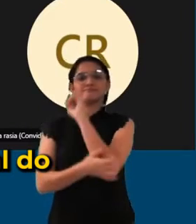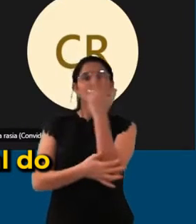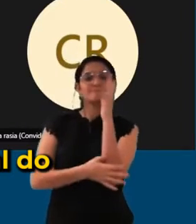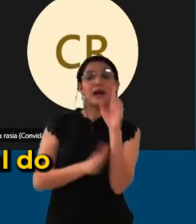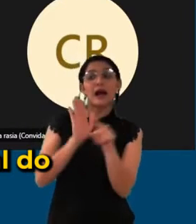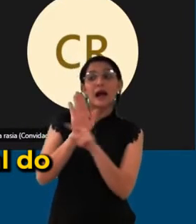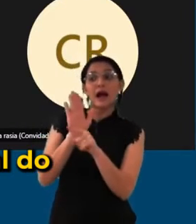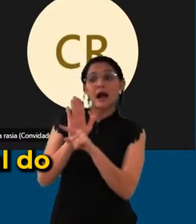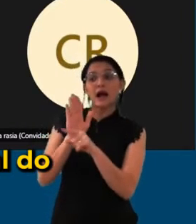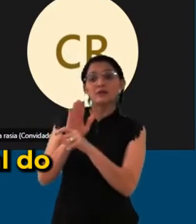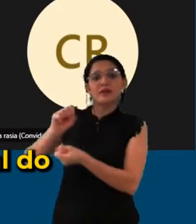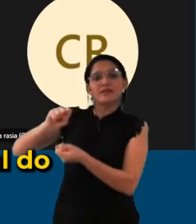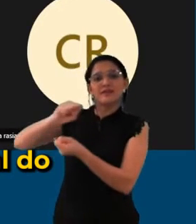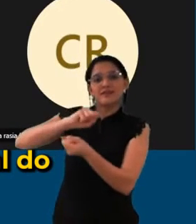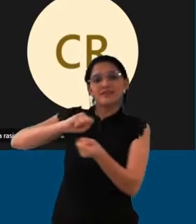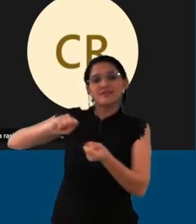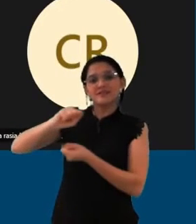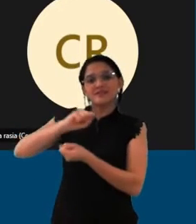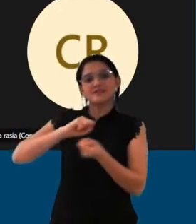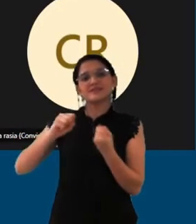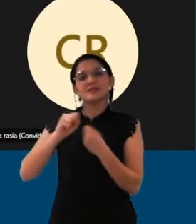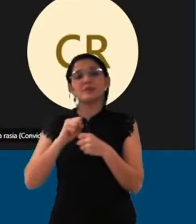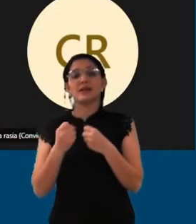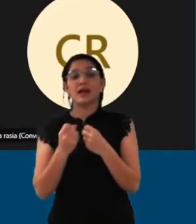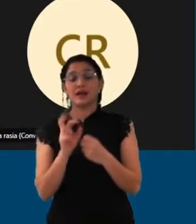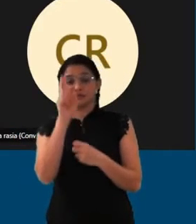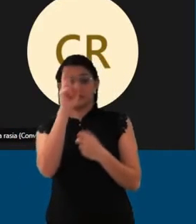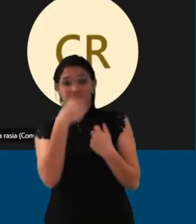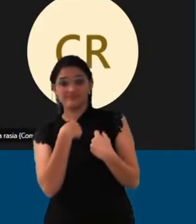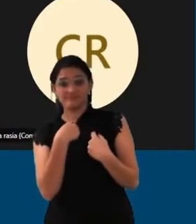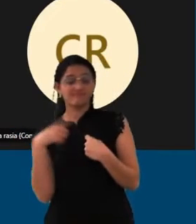pessoal especialmente do IBRAM, né?